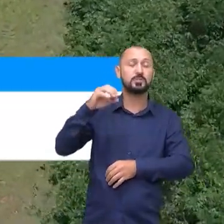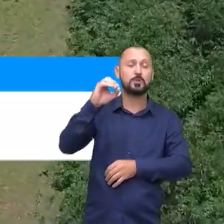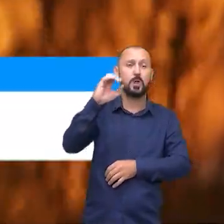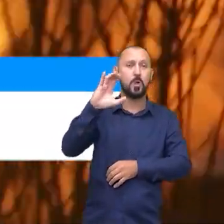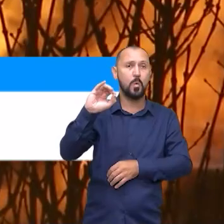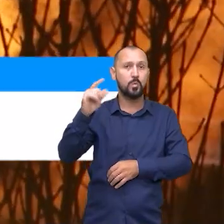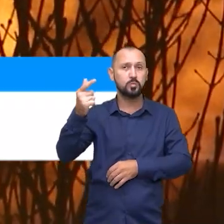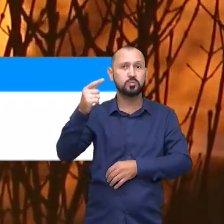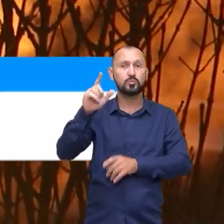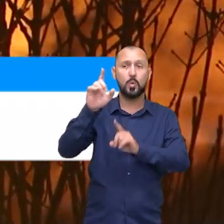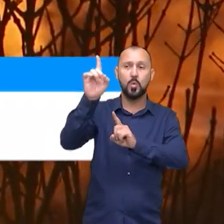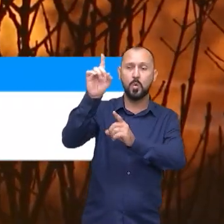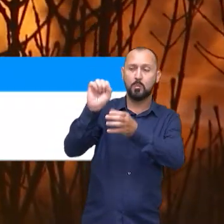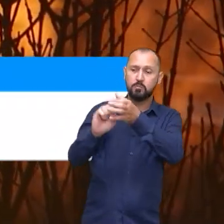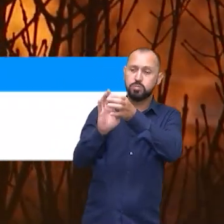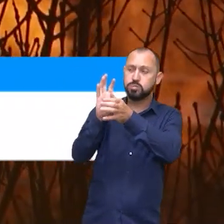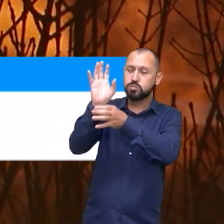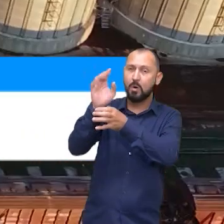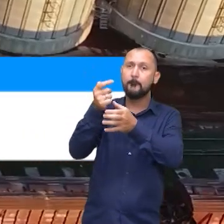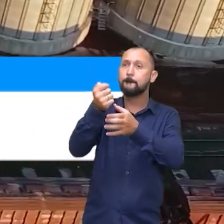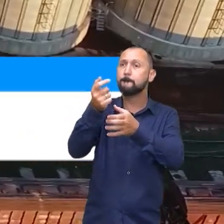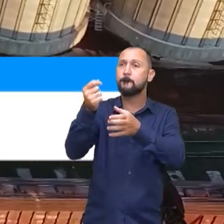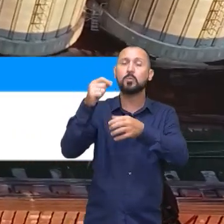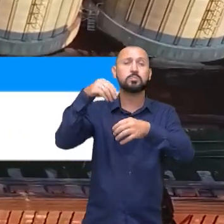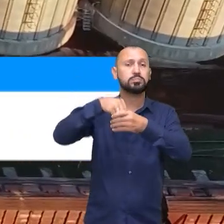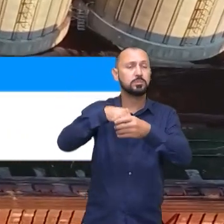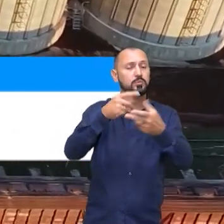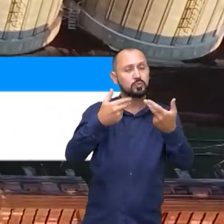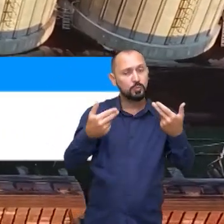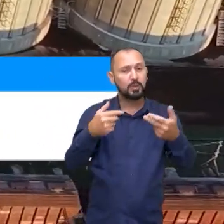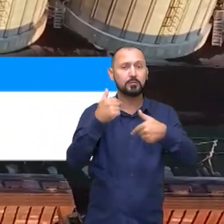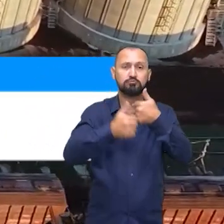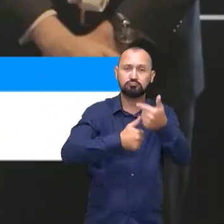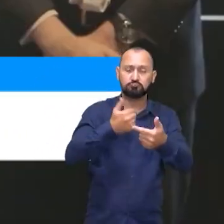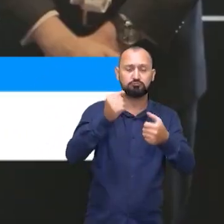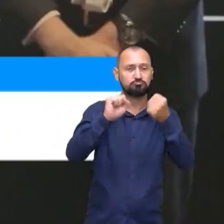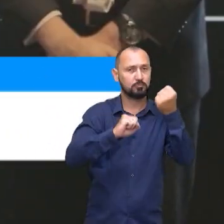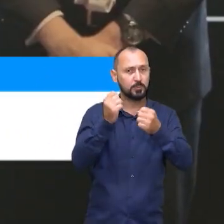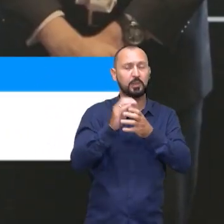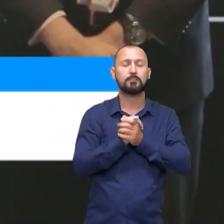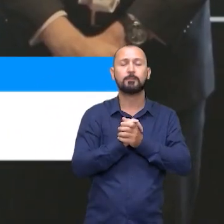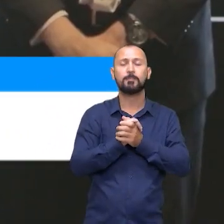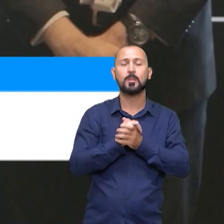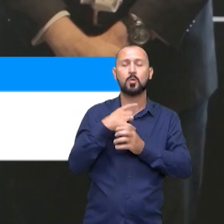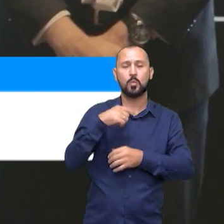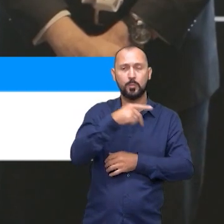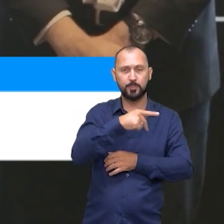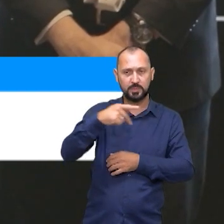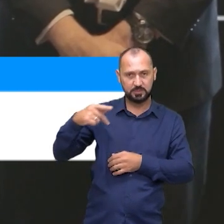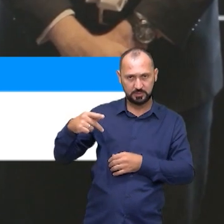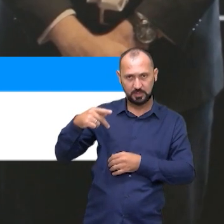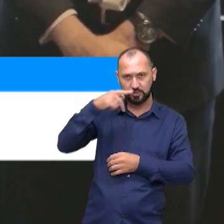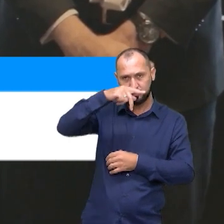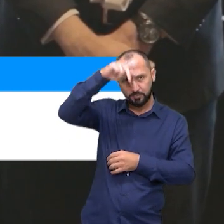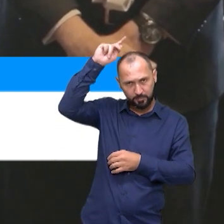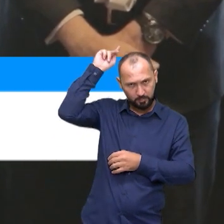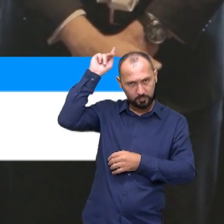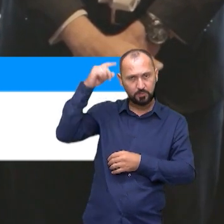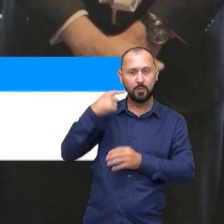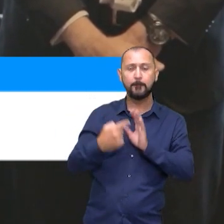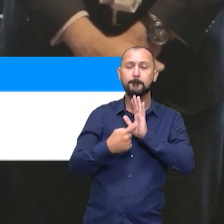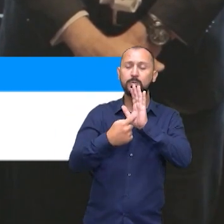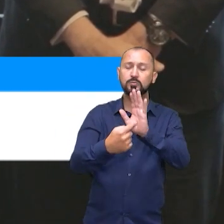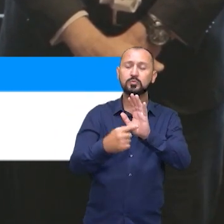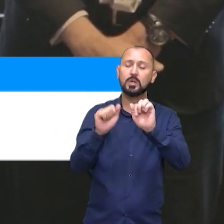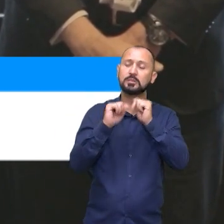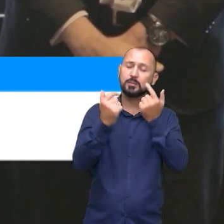voluntariamente as emissões de gases do efeito estufa em cadeias e produtos agropecuários. O presidente da Alemes, deputado Paulo Correia,